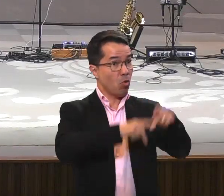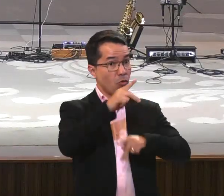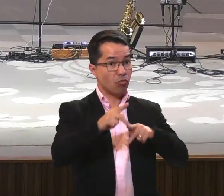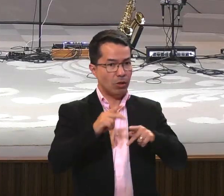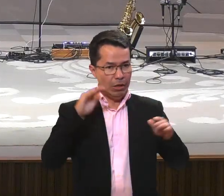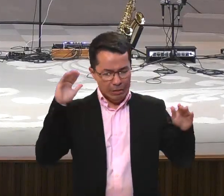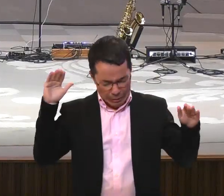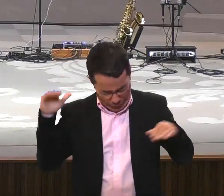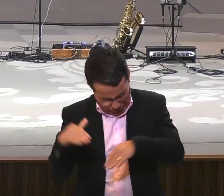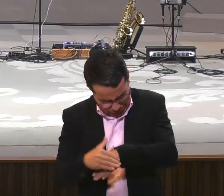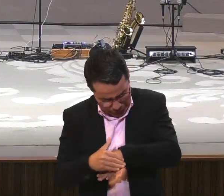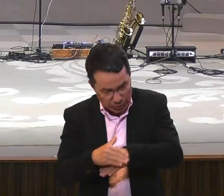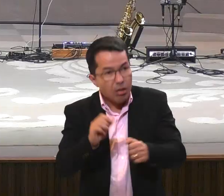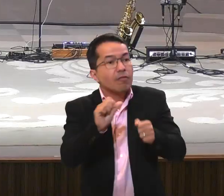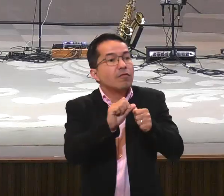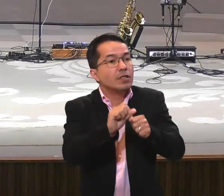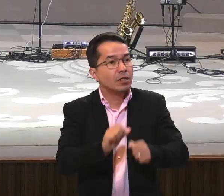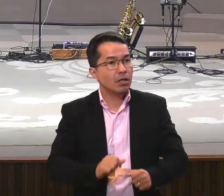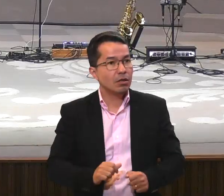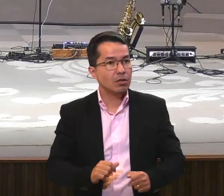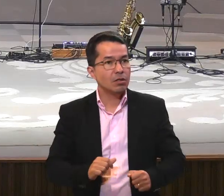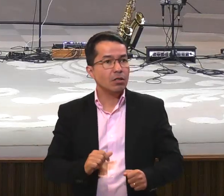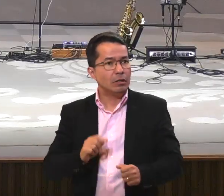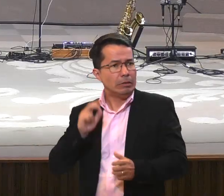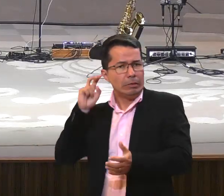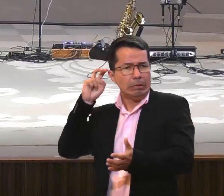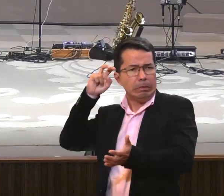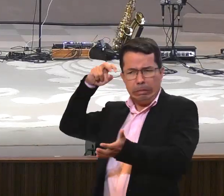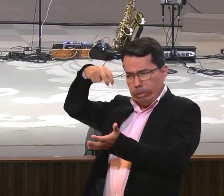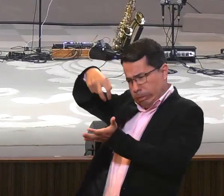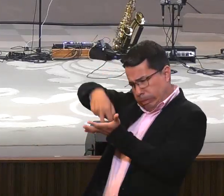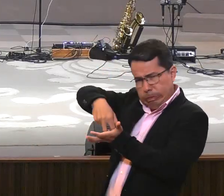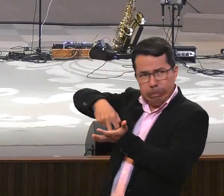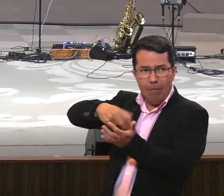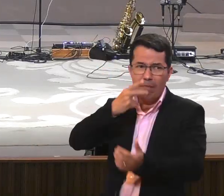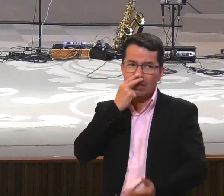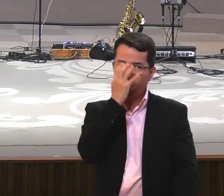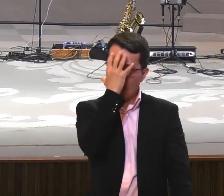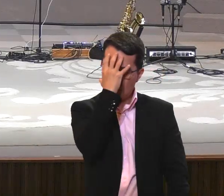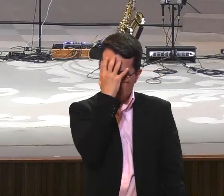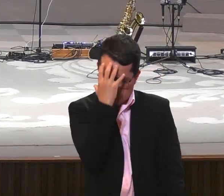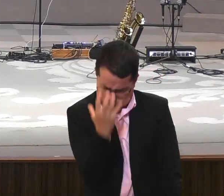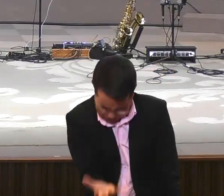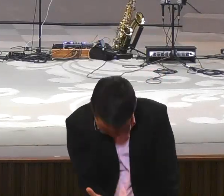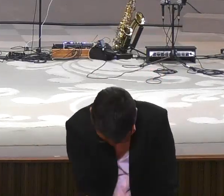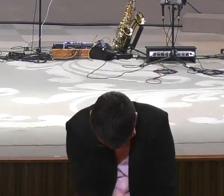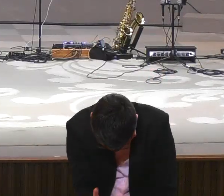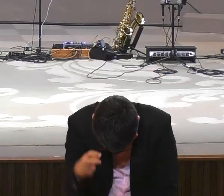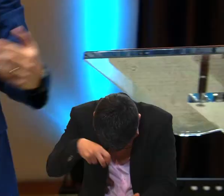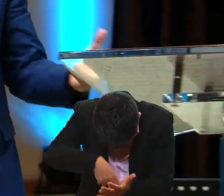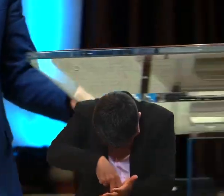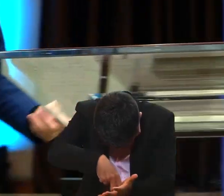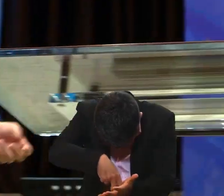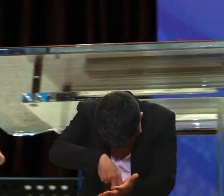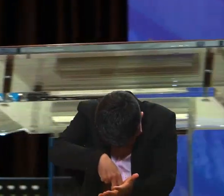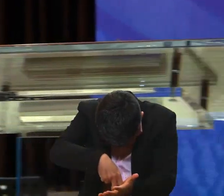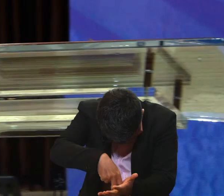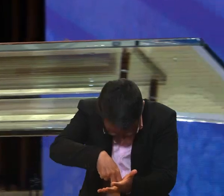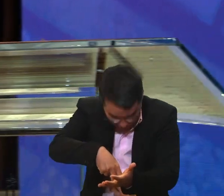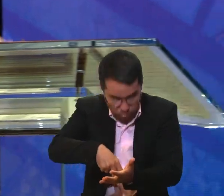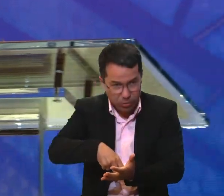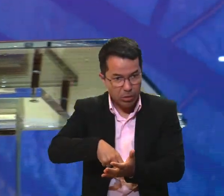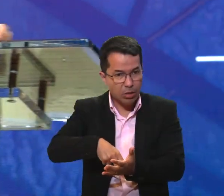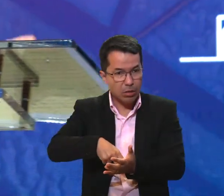põem a boca no chão. Você vai encontrar o povo de Deus dessa forma. Porque a